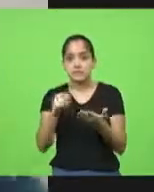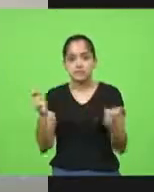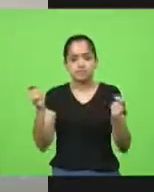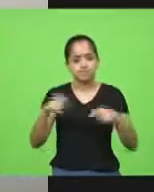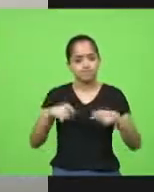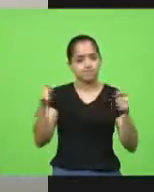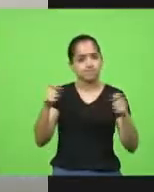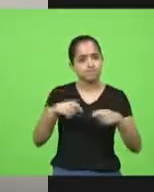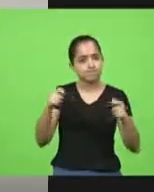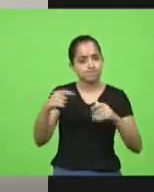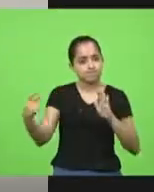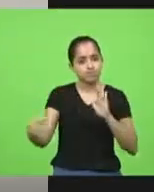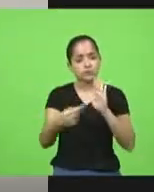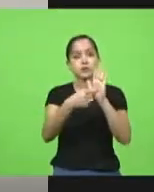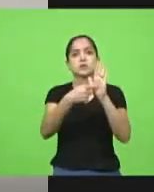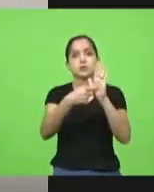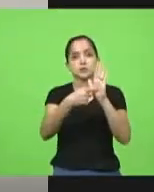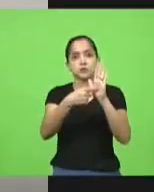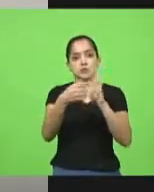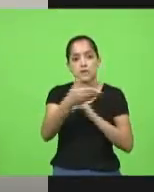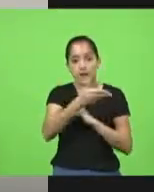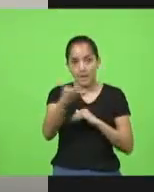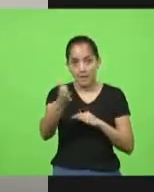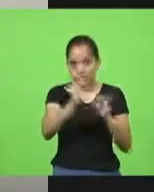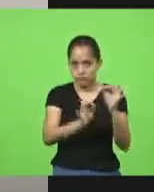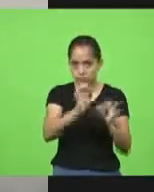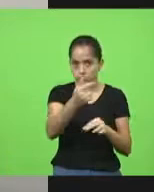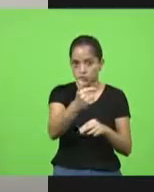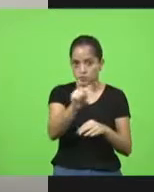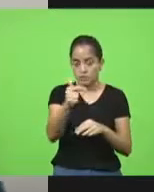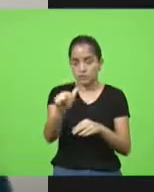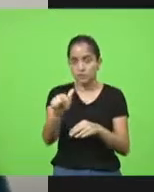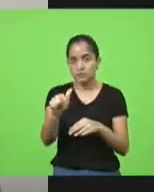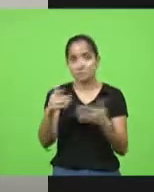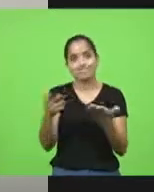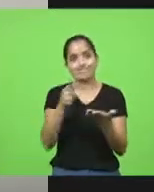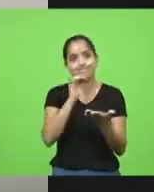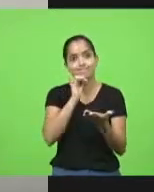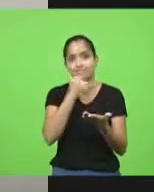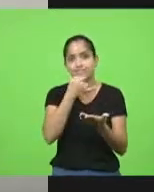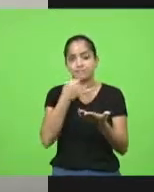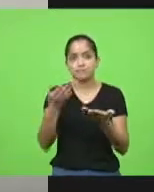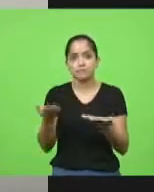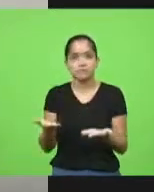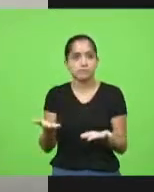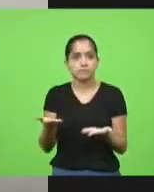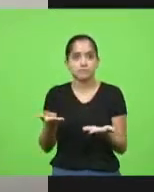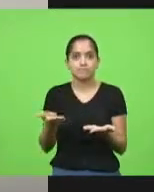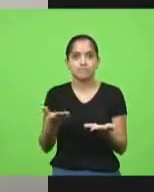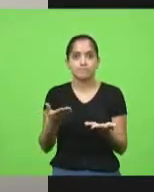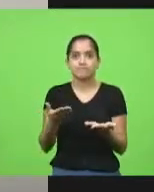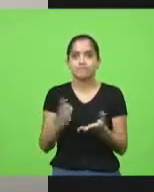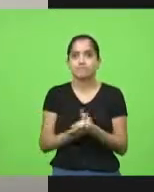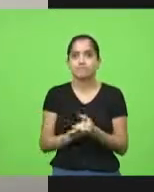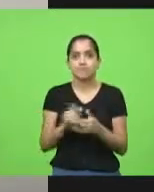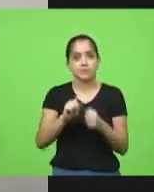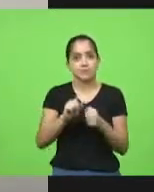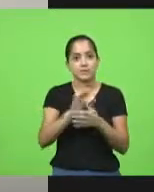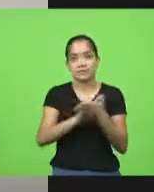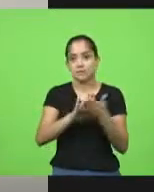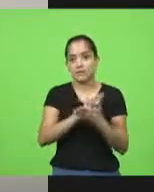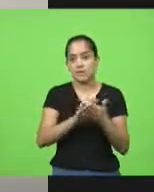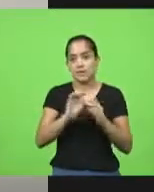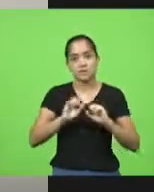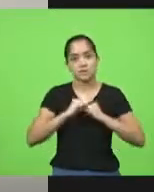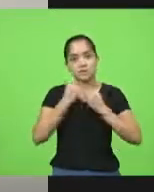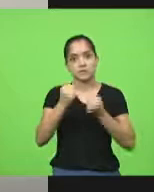de denunciar essas injustiças, infelizmente, né, nós não estamos fazendo a defesa